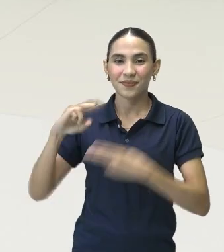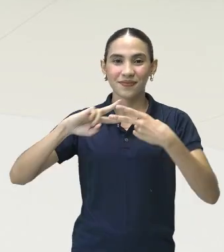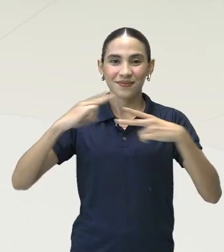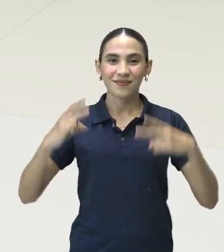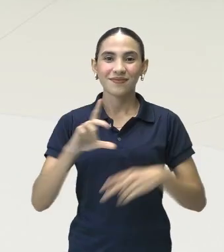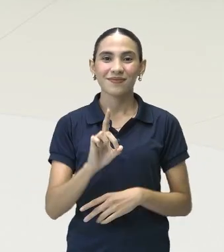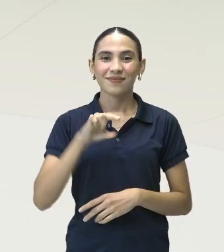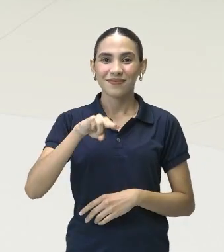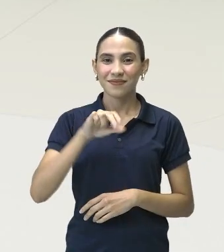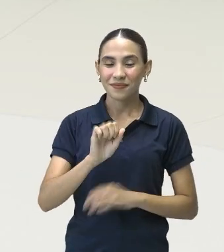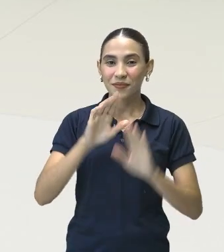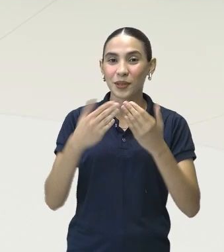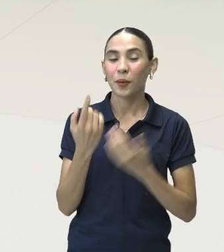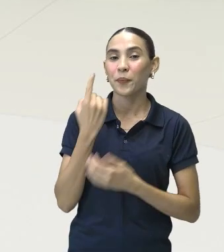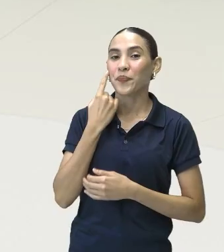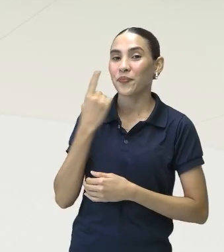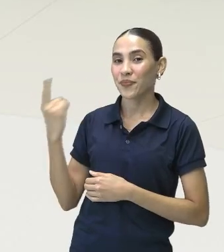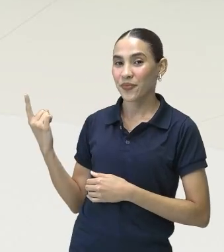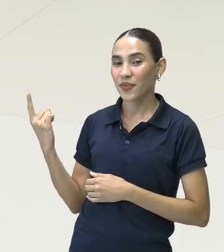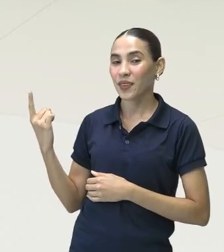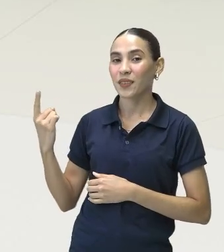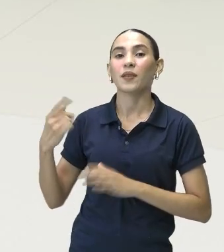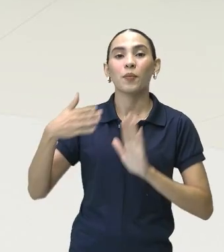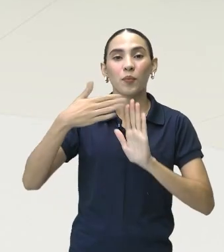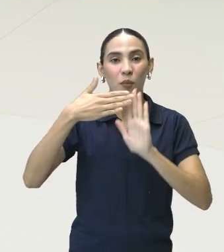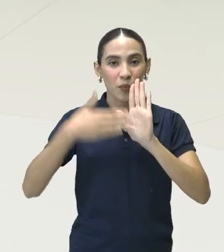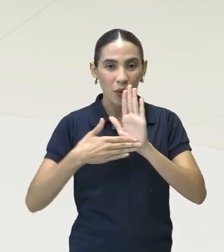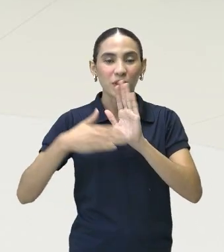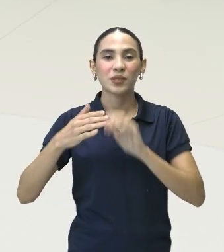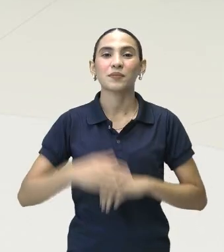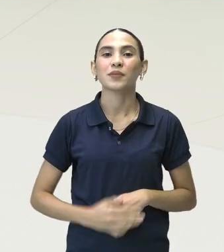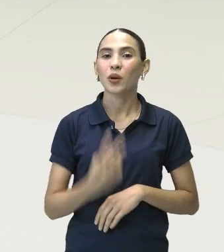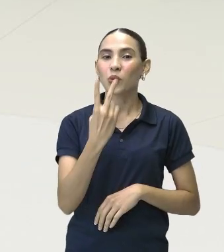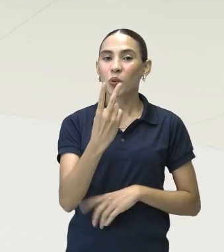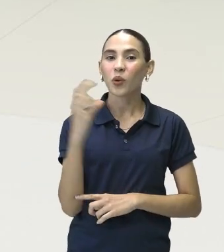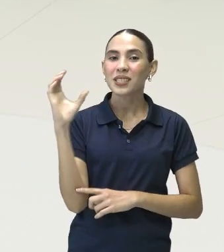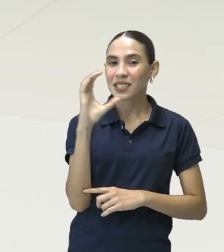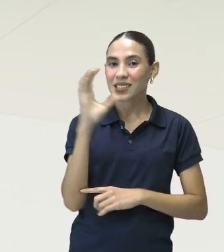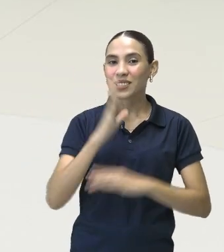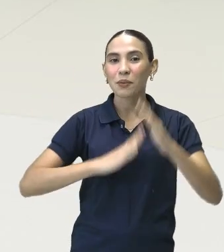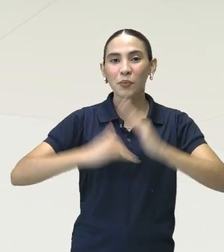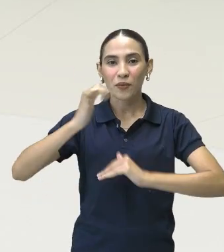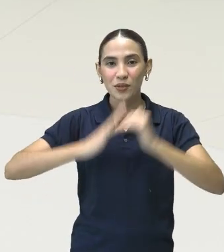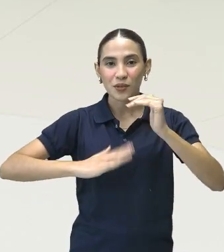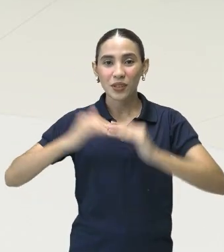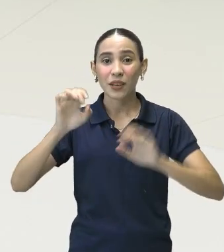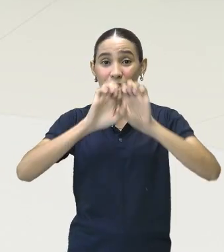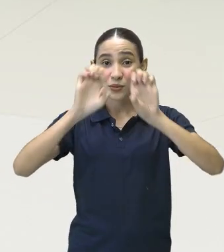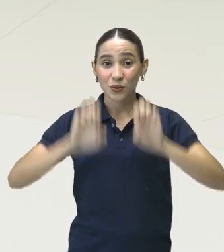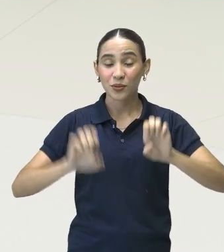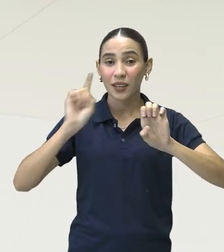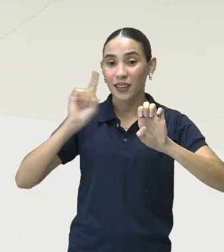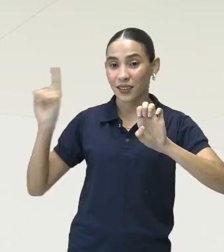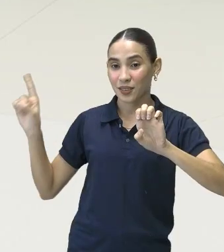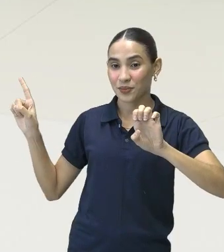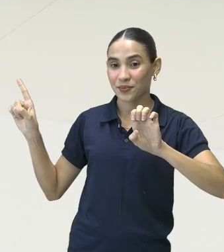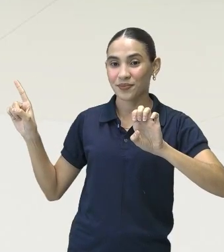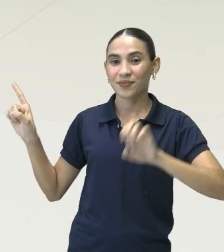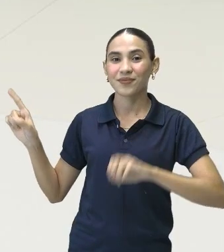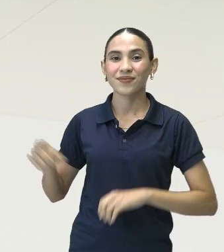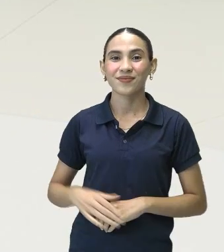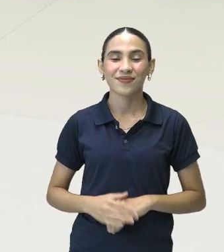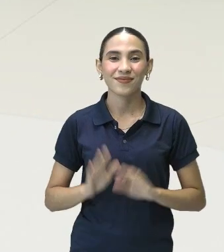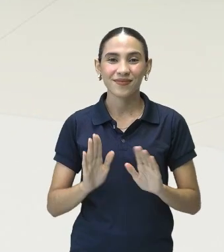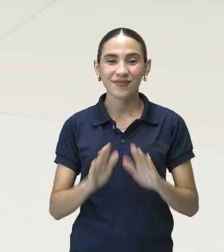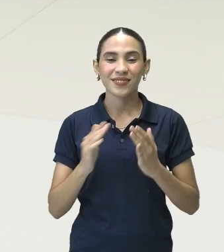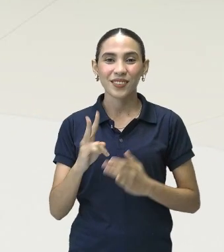DNA. Então, essa molécula aqui, ela é proposta por dois cientistas, na verdade, essa estrutura que vocês estão visualizando aqui,